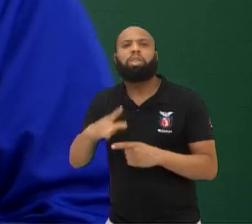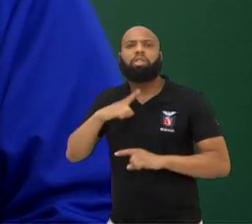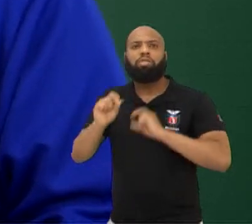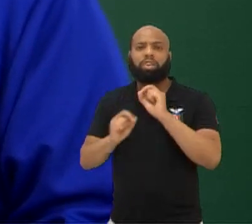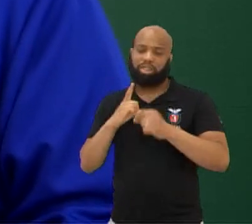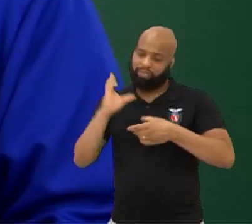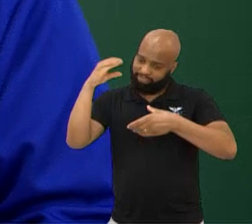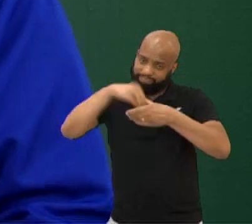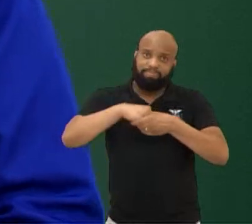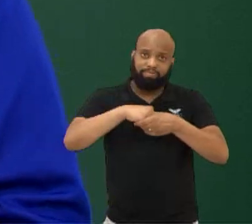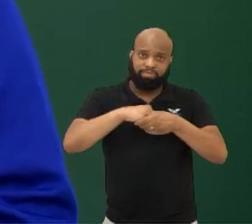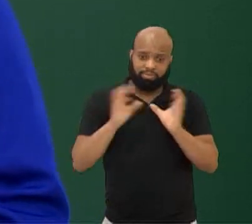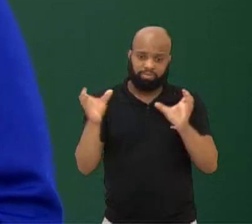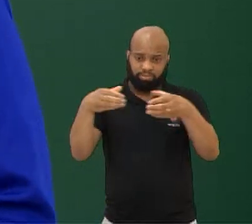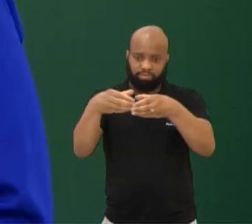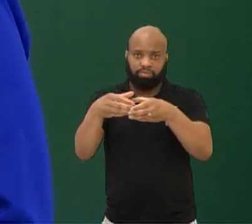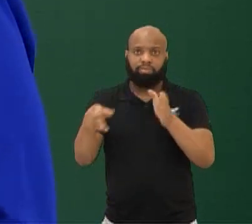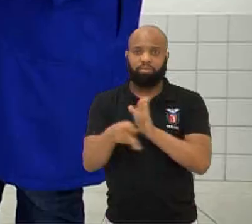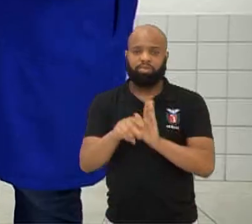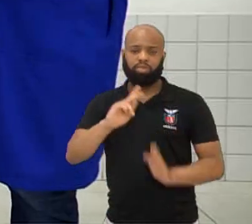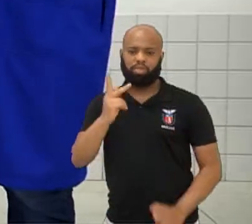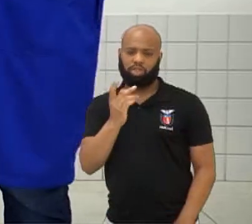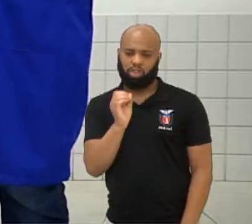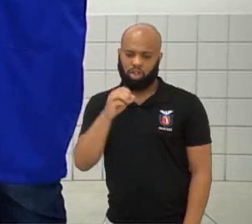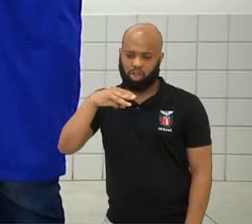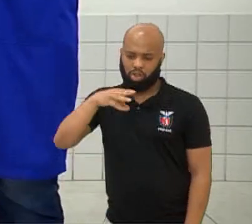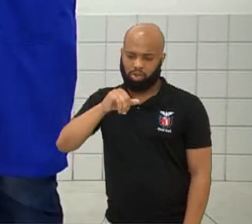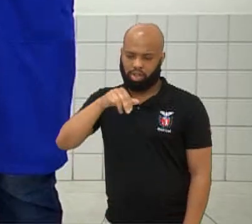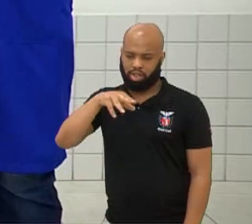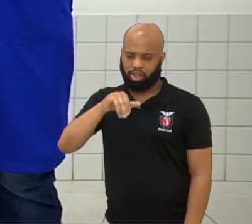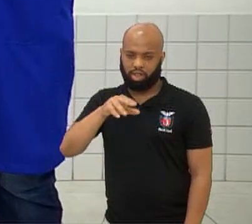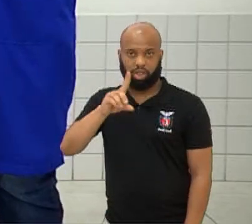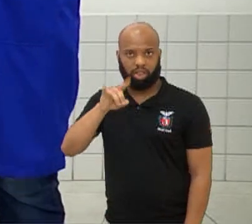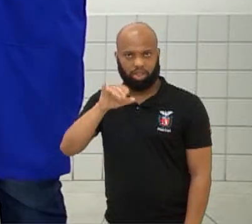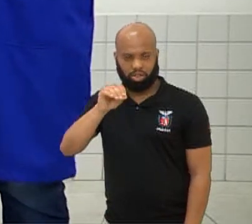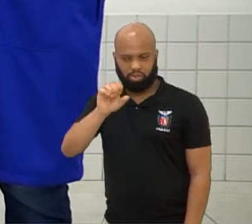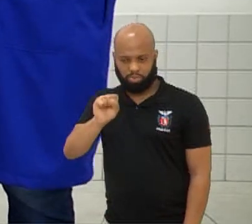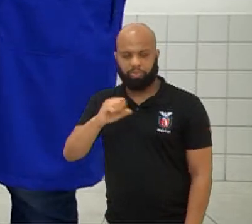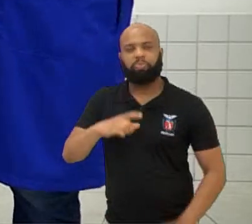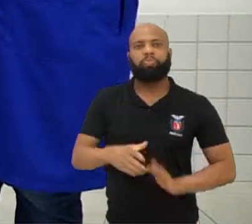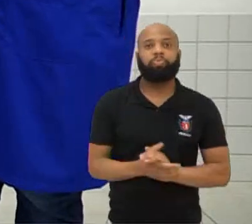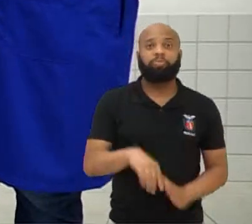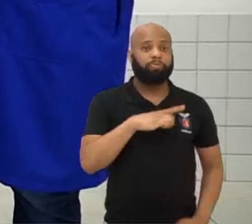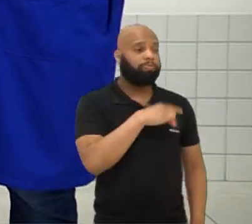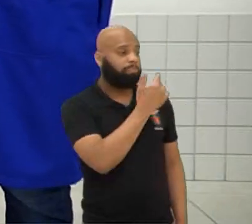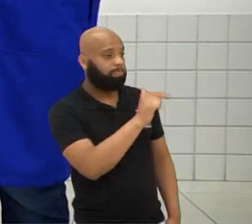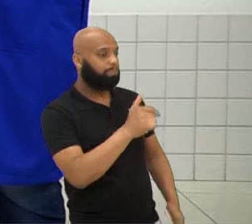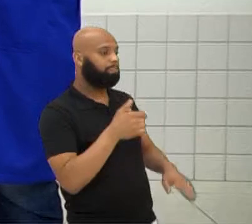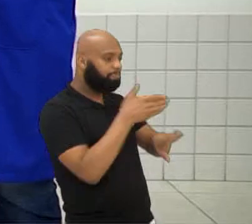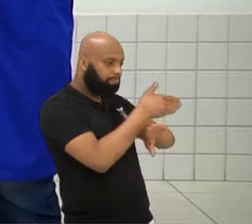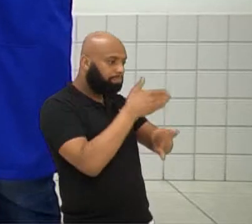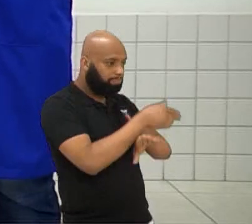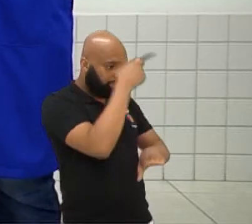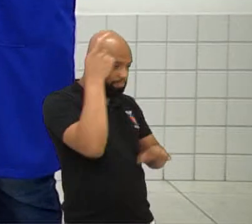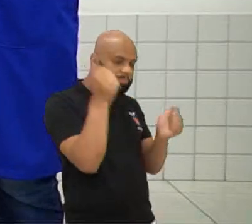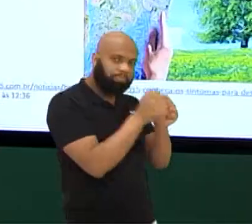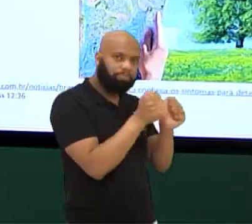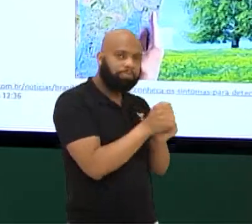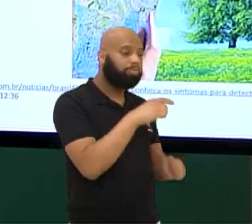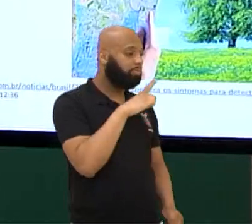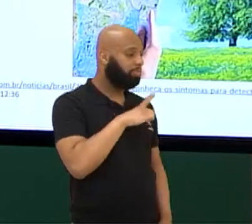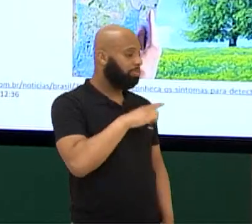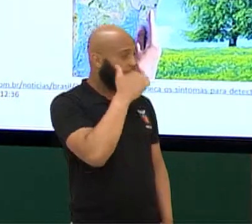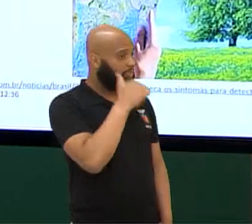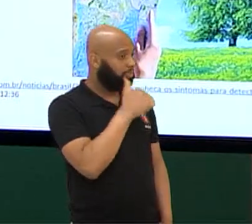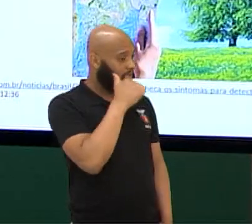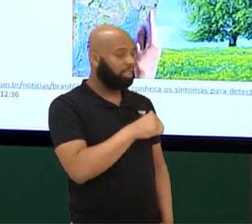dos grupos dos hominídeos. Bom, mas vamos lá, temos mais participações aqui. Ó. Então, ali, a Melissa da Silva